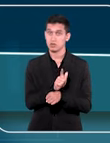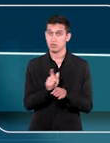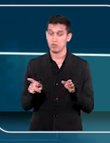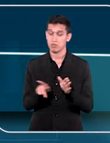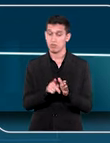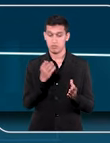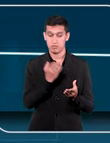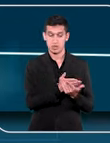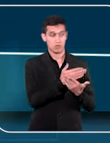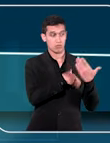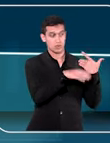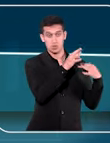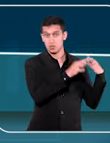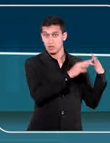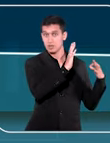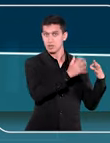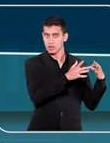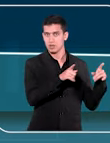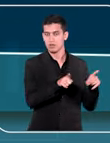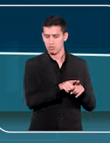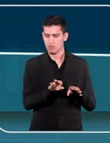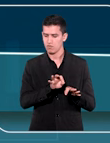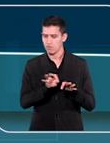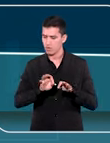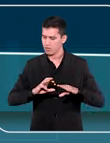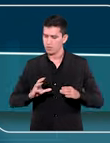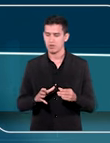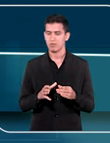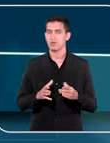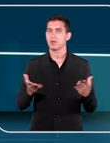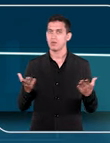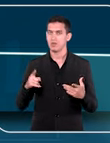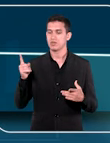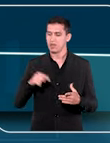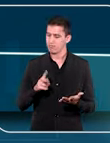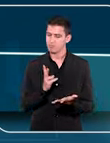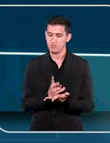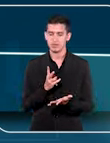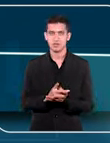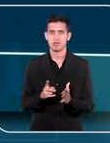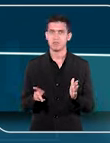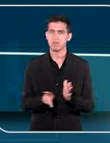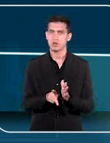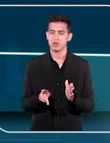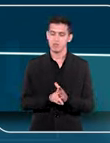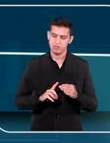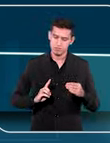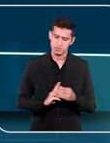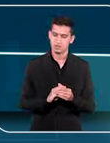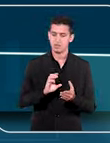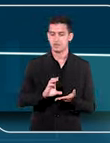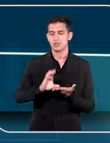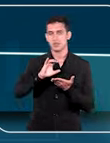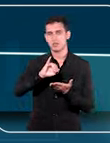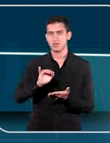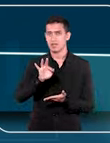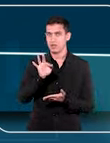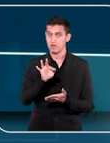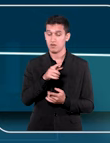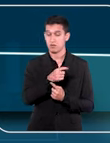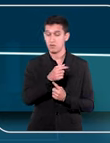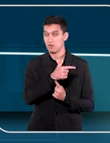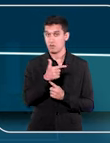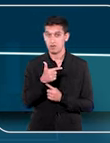de Precedentes e de Ações Coletivas. E atualmente é membro efetivo do Conselho da Justiça Federal no período